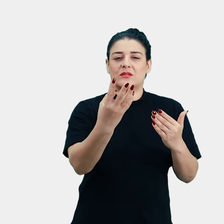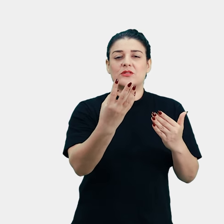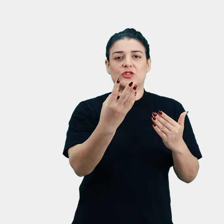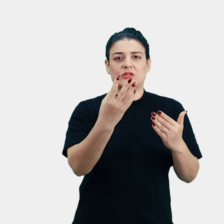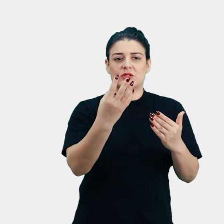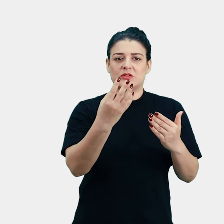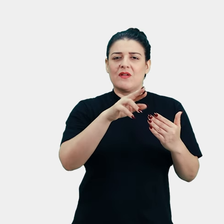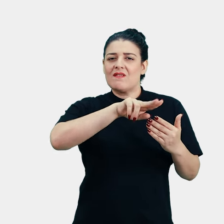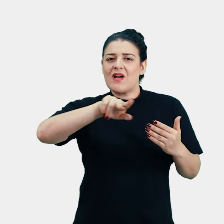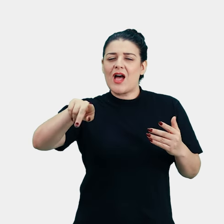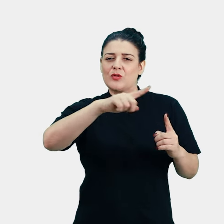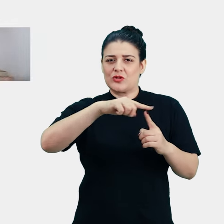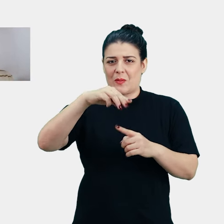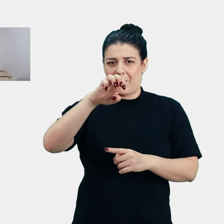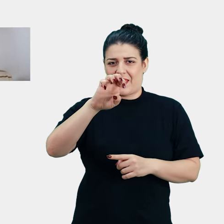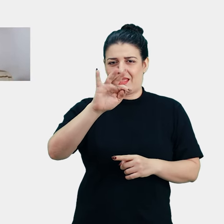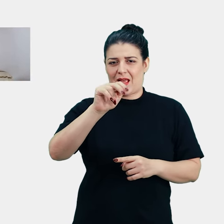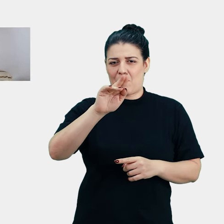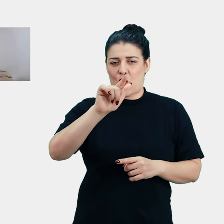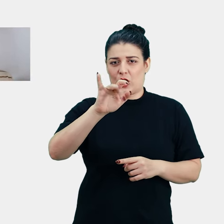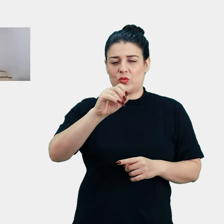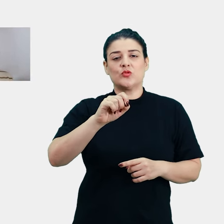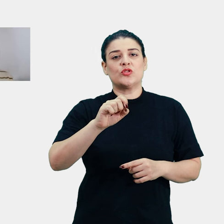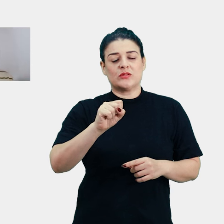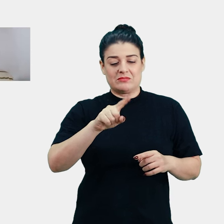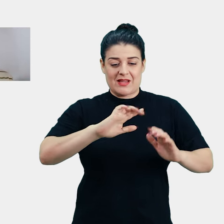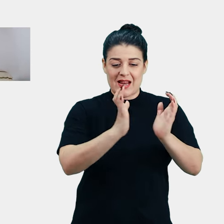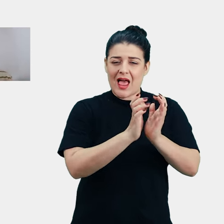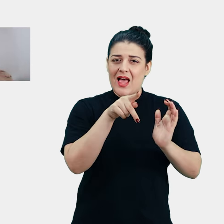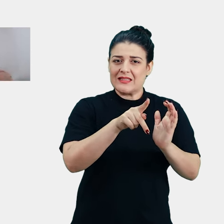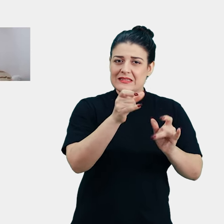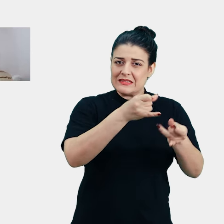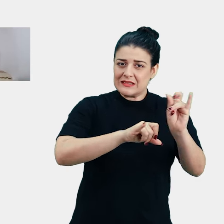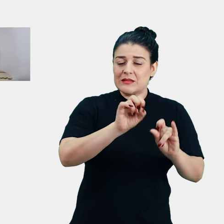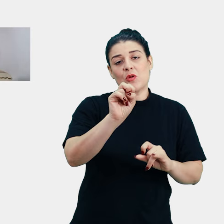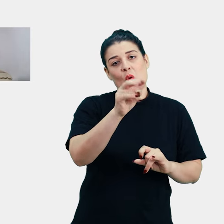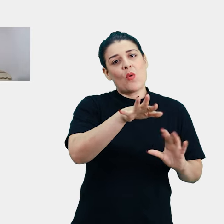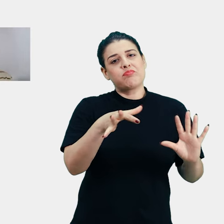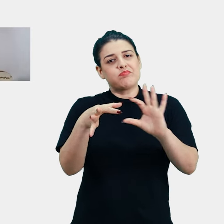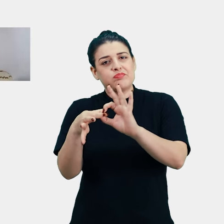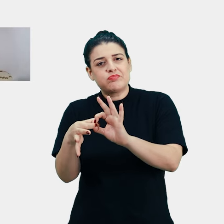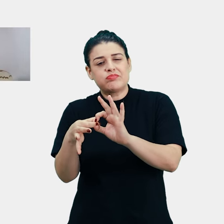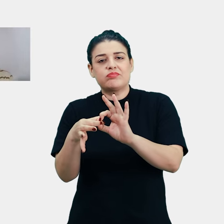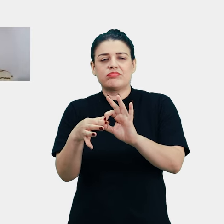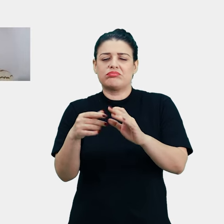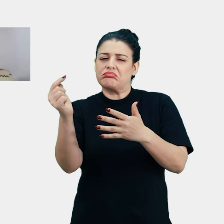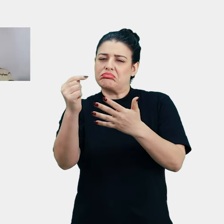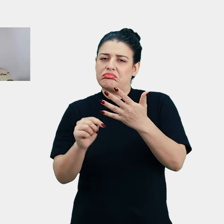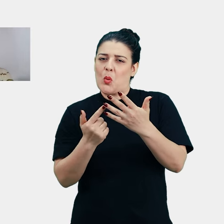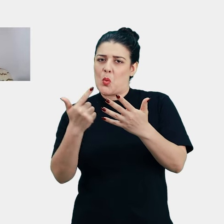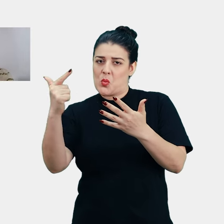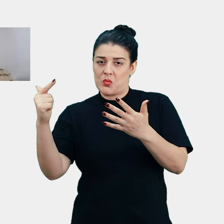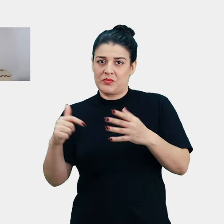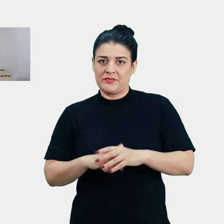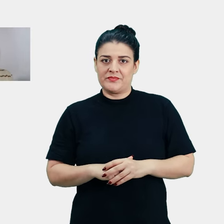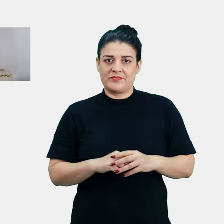mais metabólitos, tá, pré-selecionados de uma determinada classe química ou que estejam associados a rotas específicas.